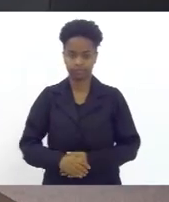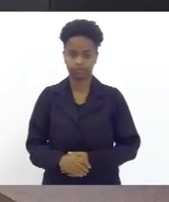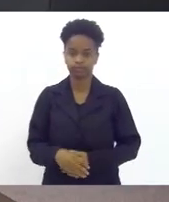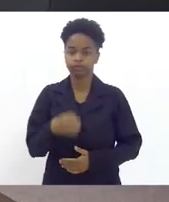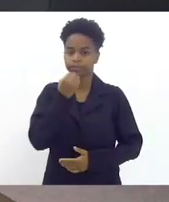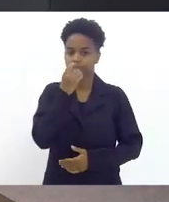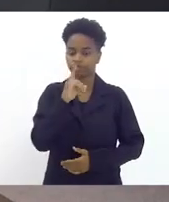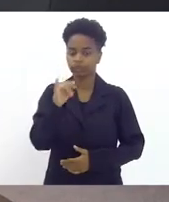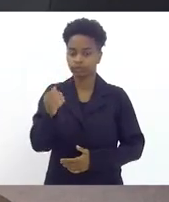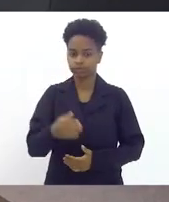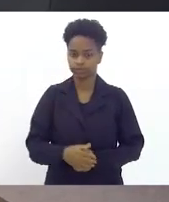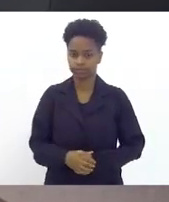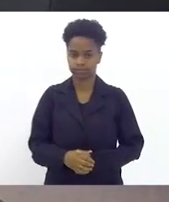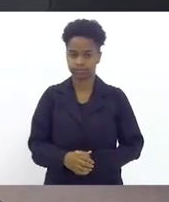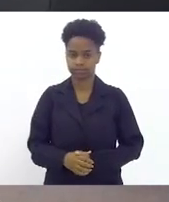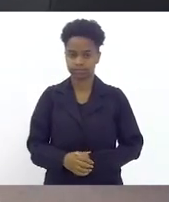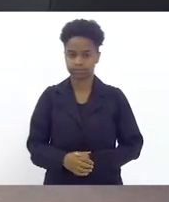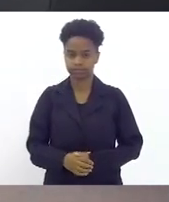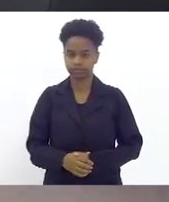dia